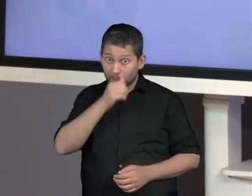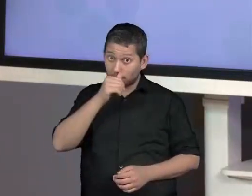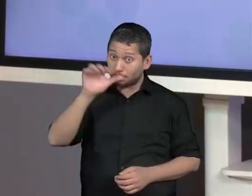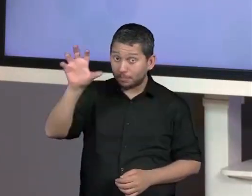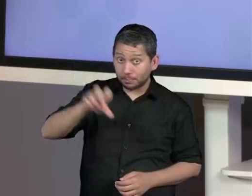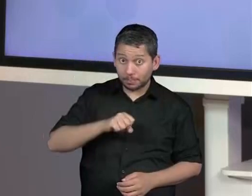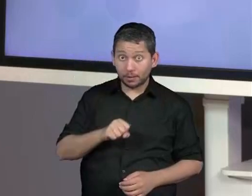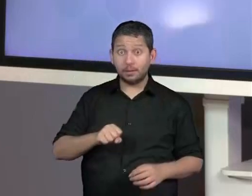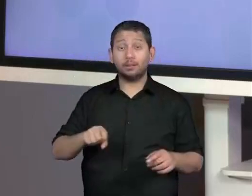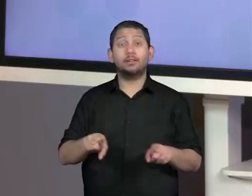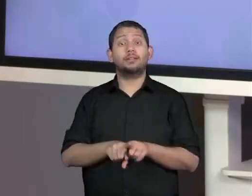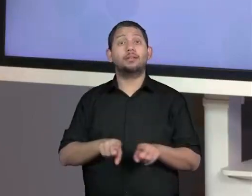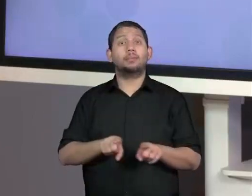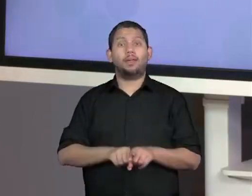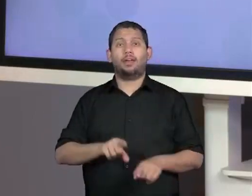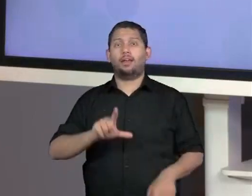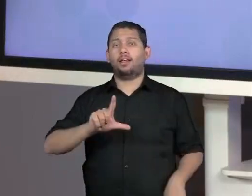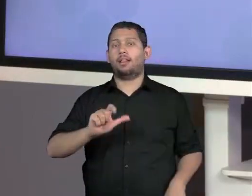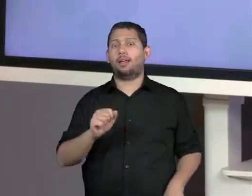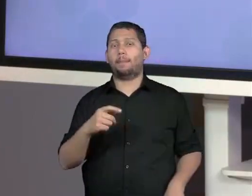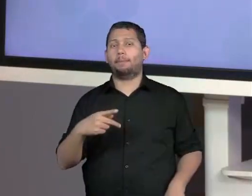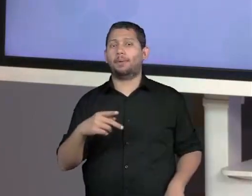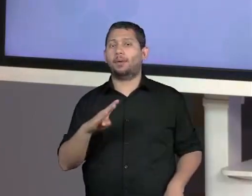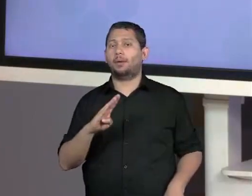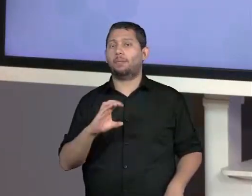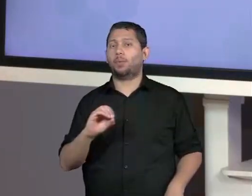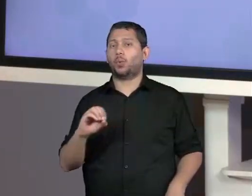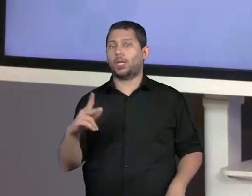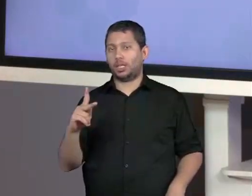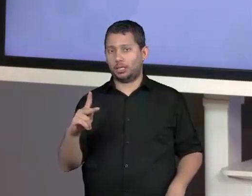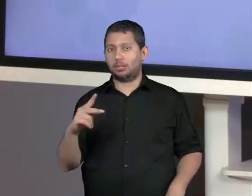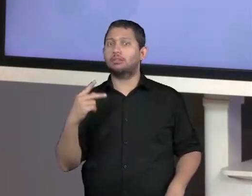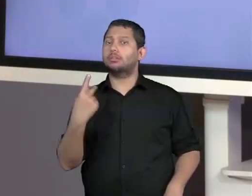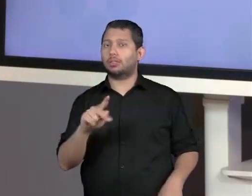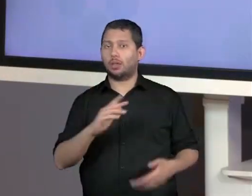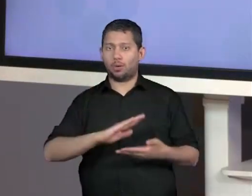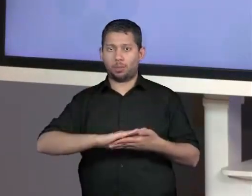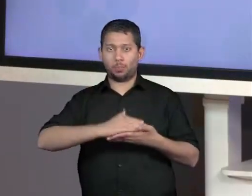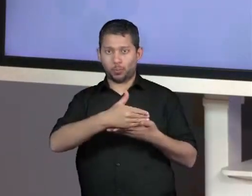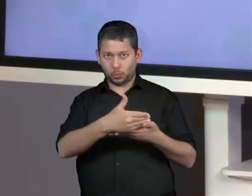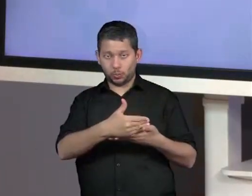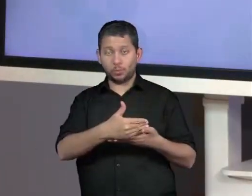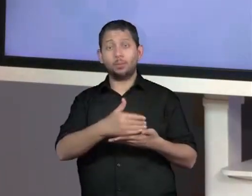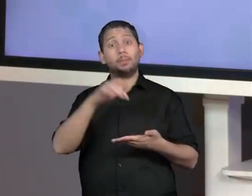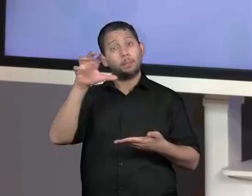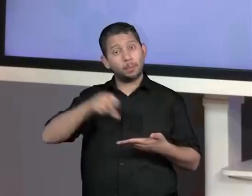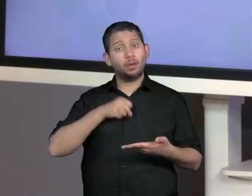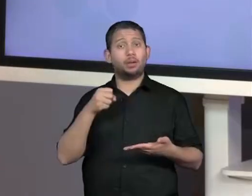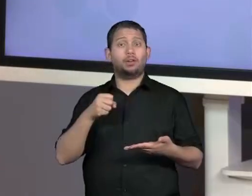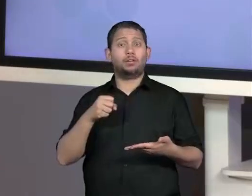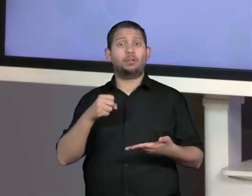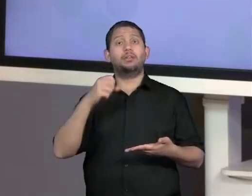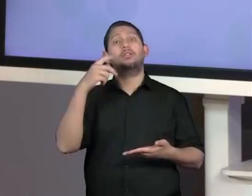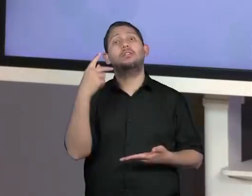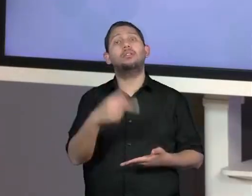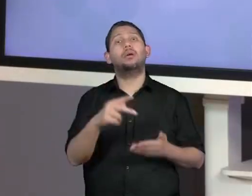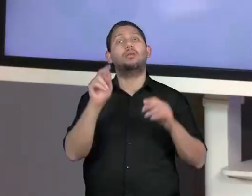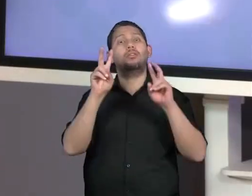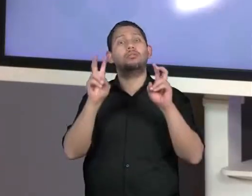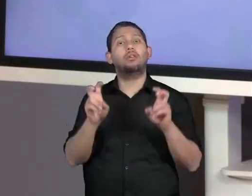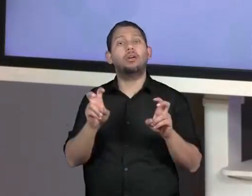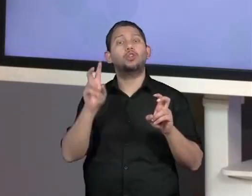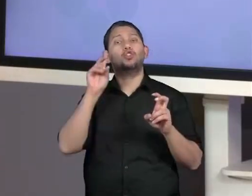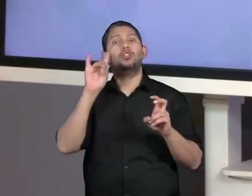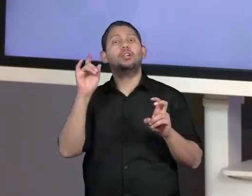seu lapbook que você está montando para colocar já o tema e o título da aula de